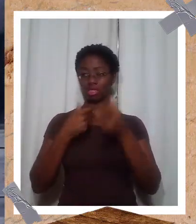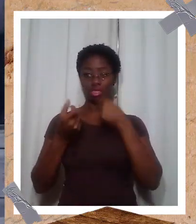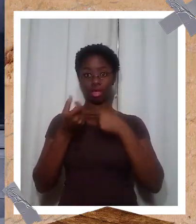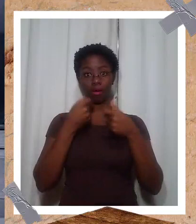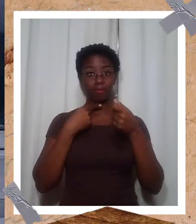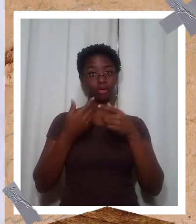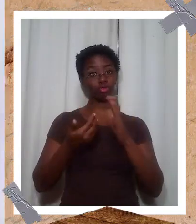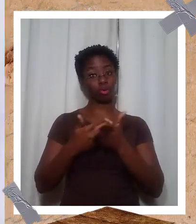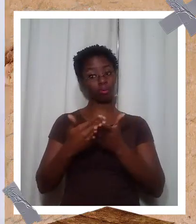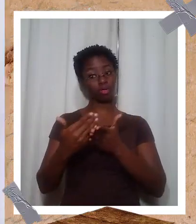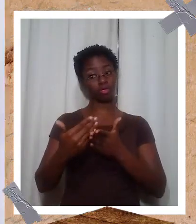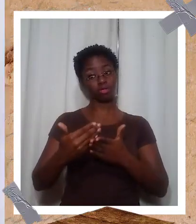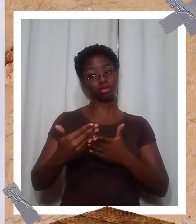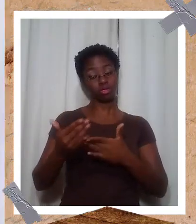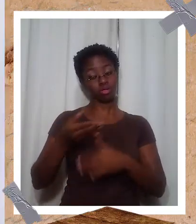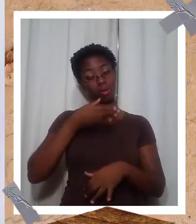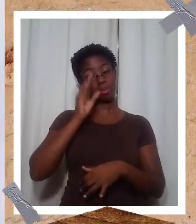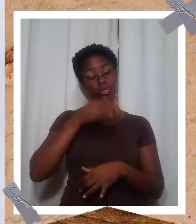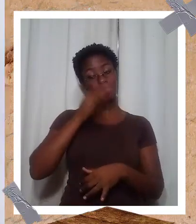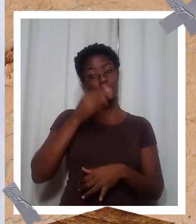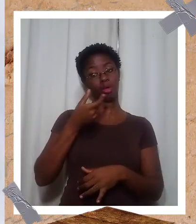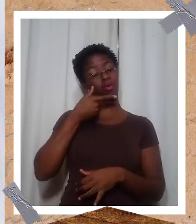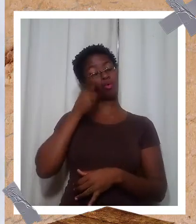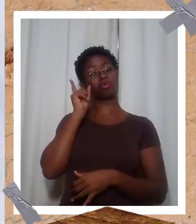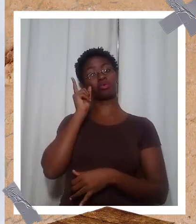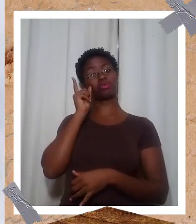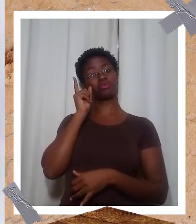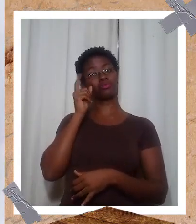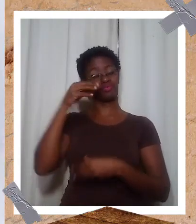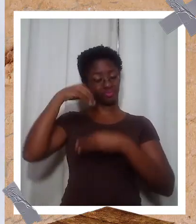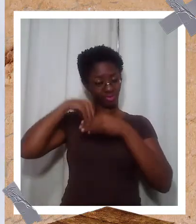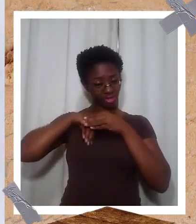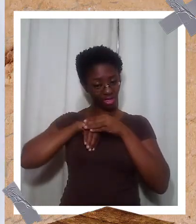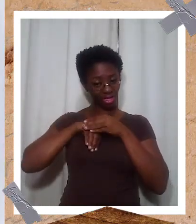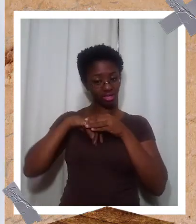tomar ontem. Dentro e fora de nós, uma